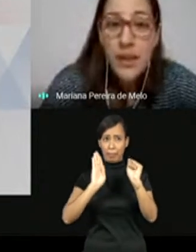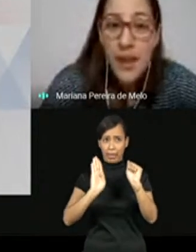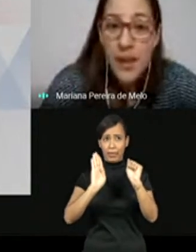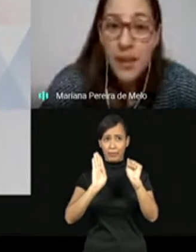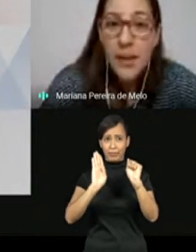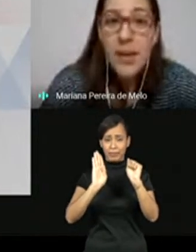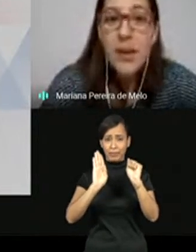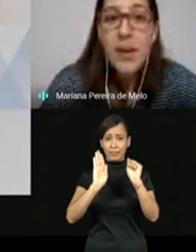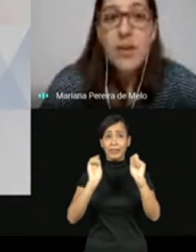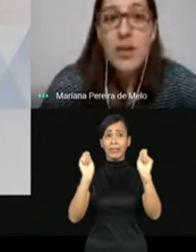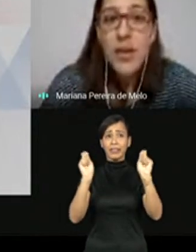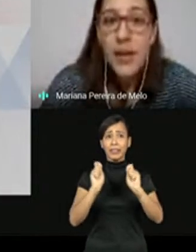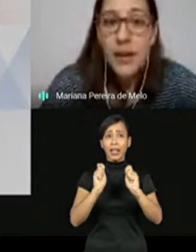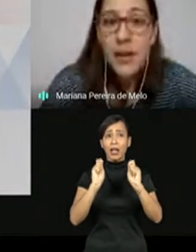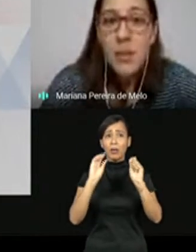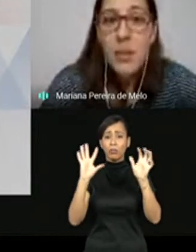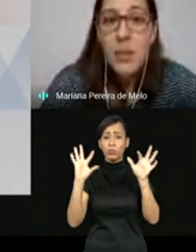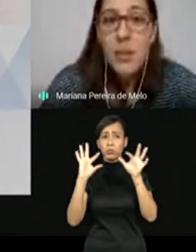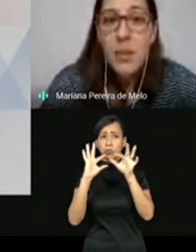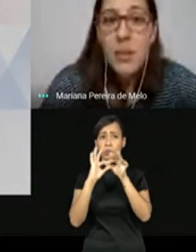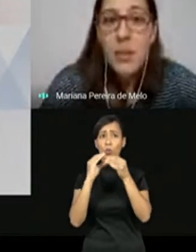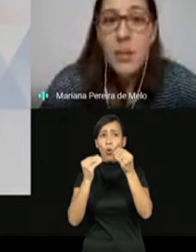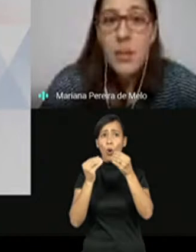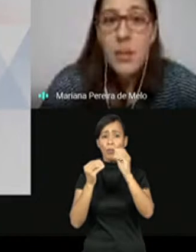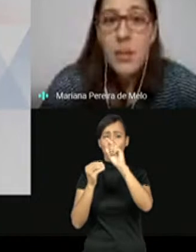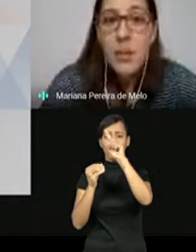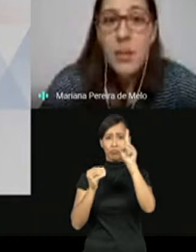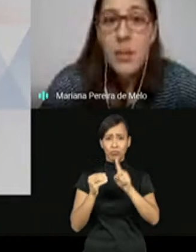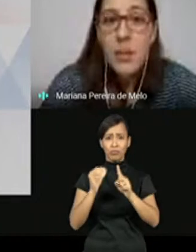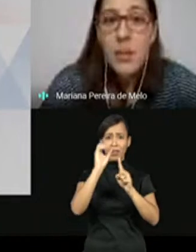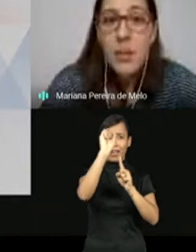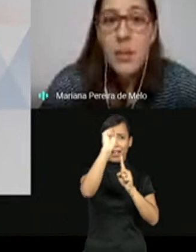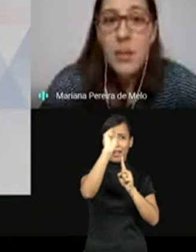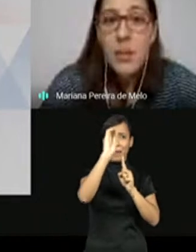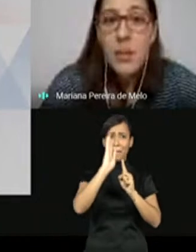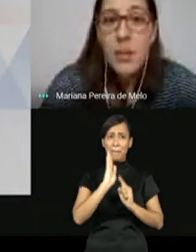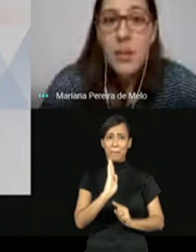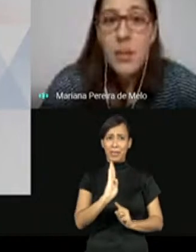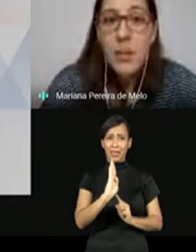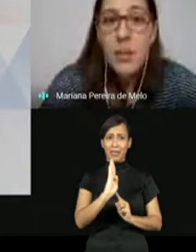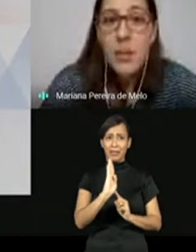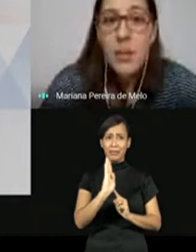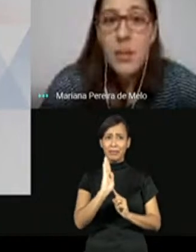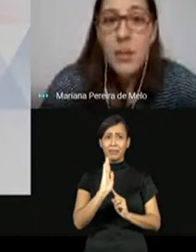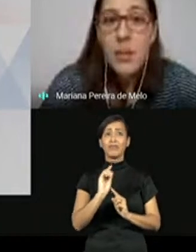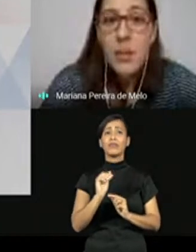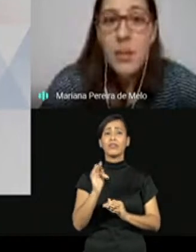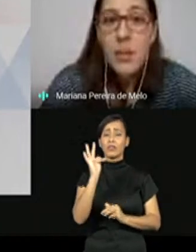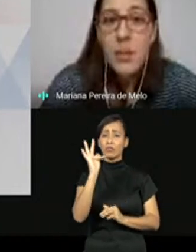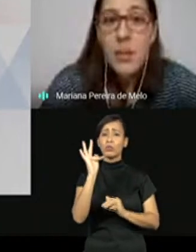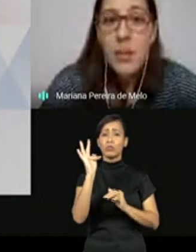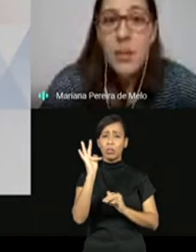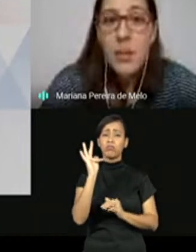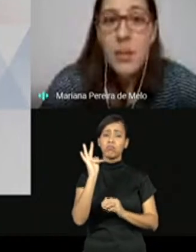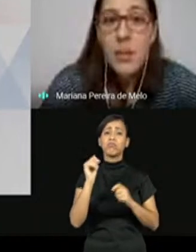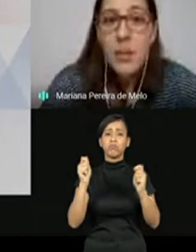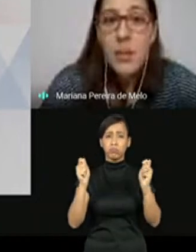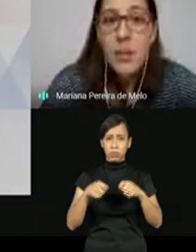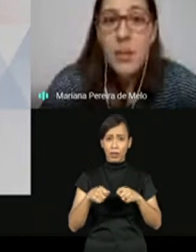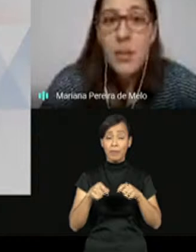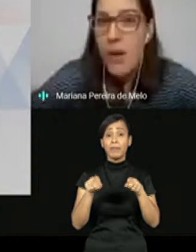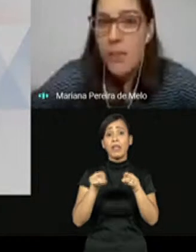gente integra de a até b, essa função de probabilidade, né? No caso da